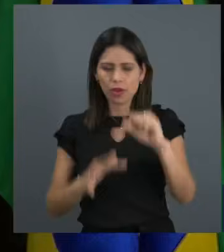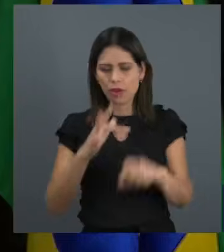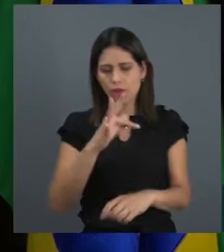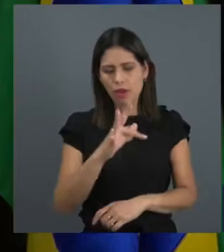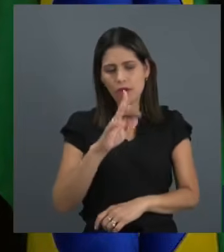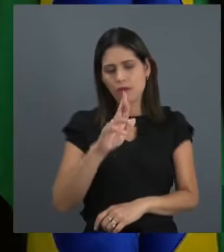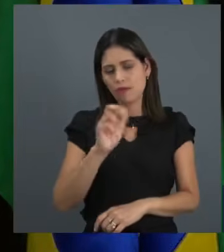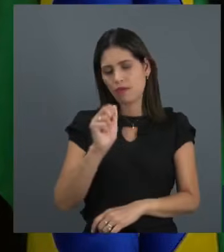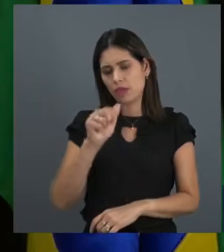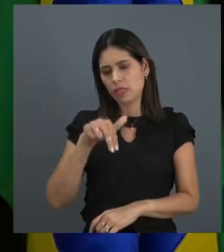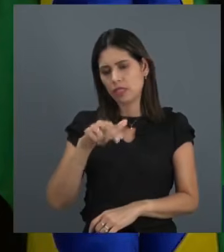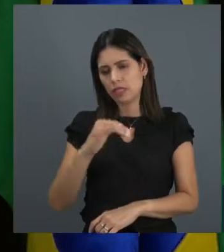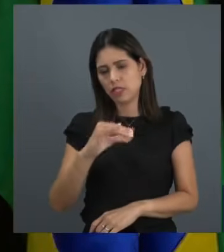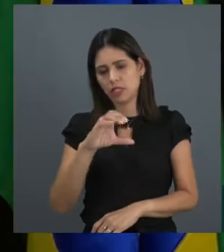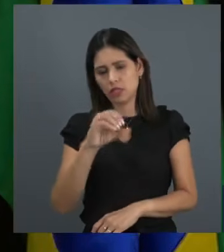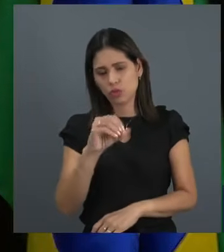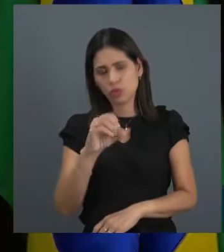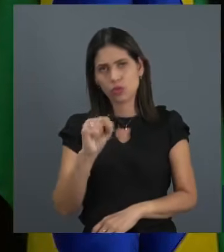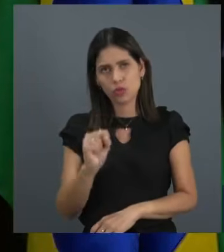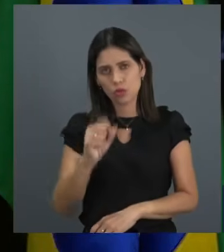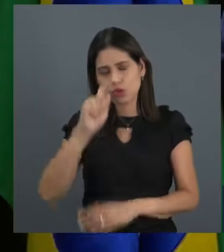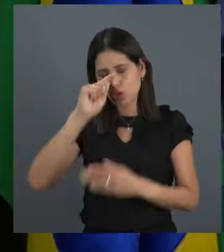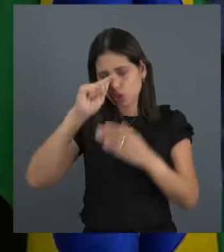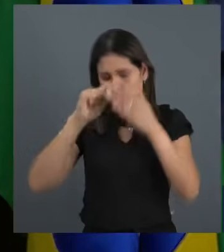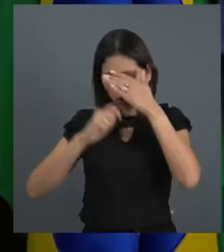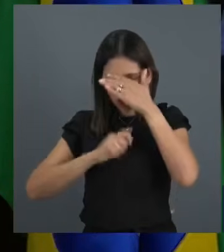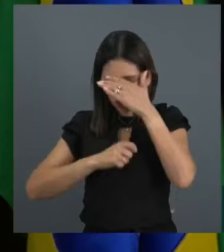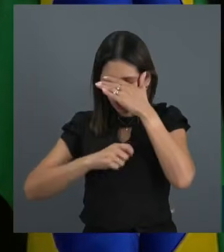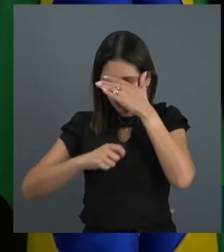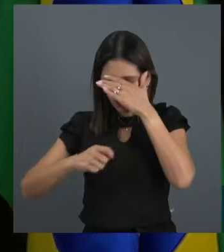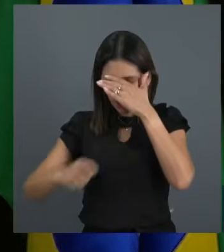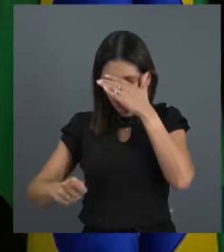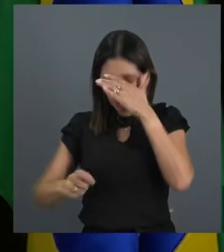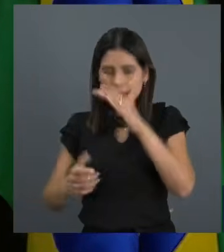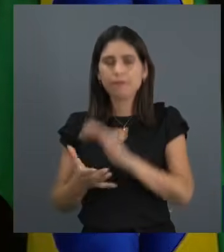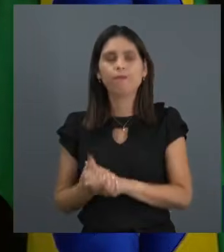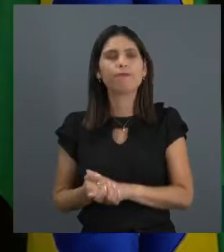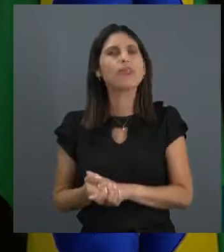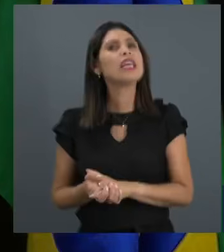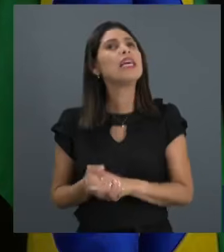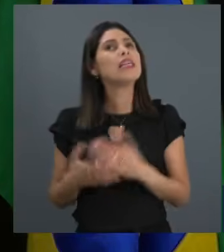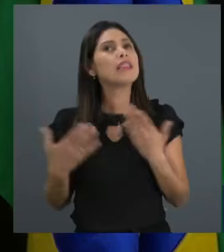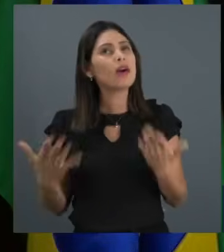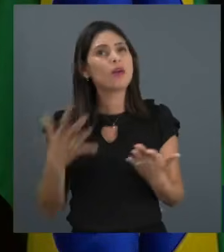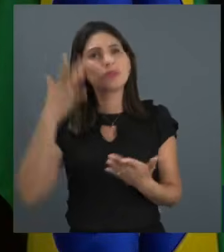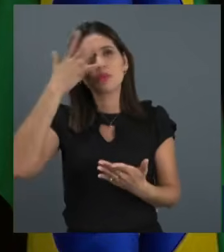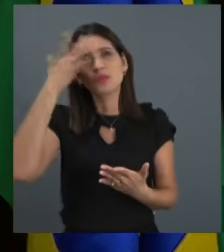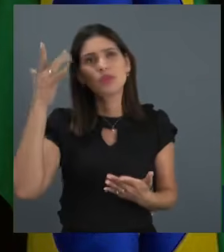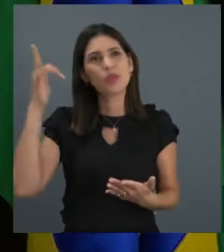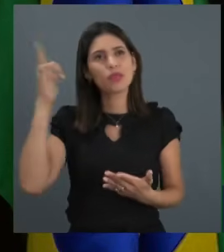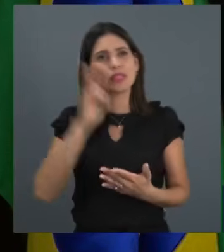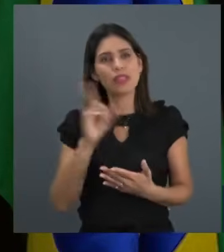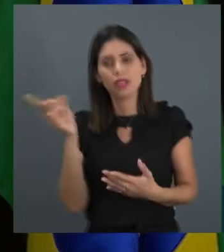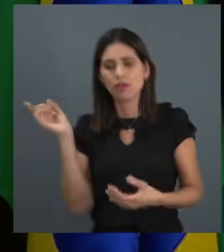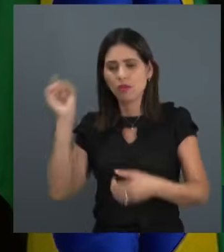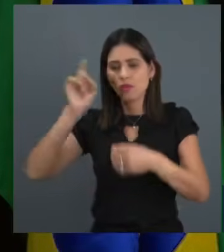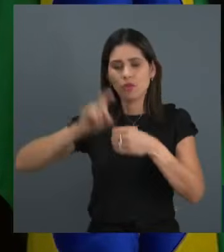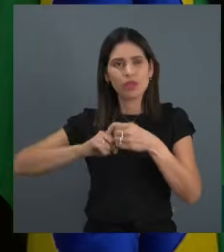Cândido Xavier. Abro aspas. Embora ninguém possa voltar atrás e fazer um novo